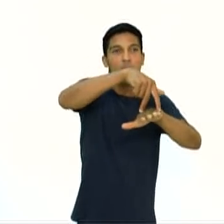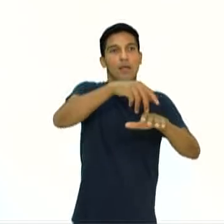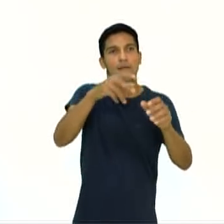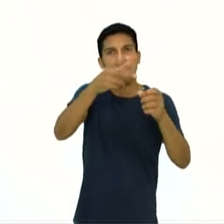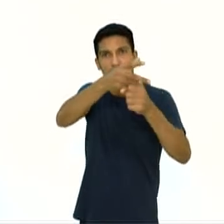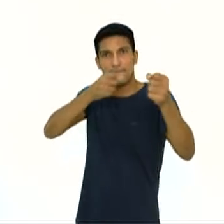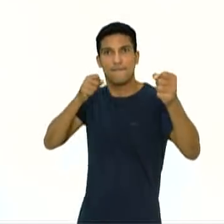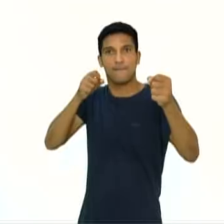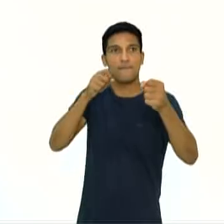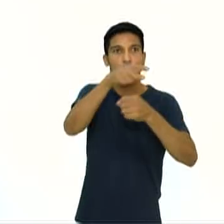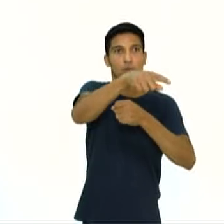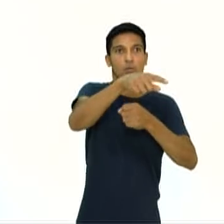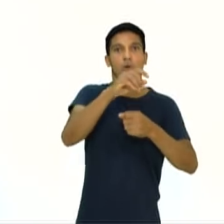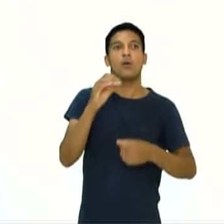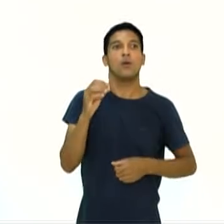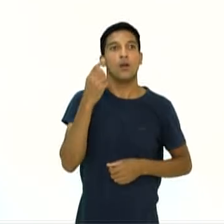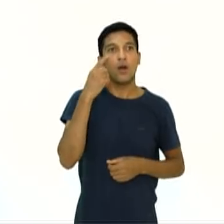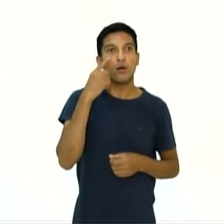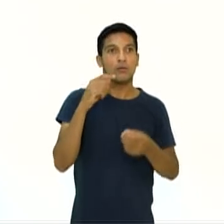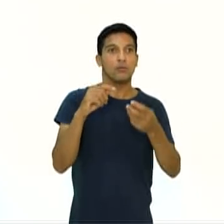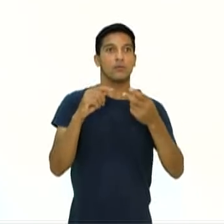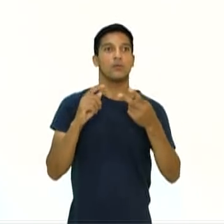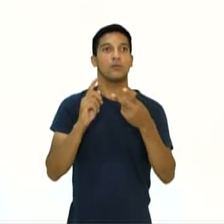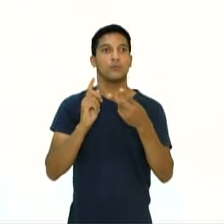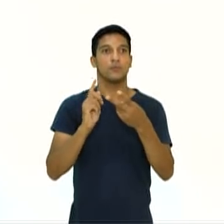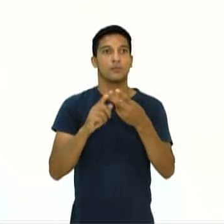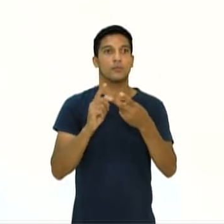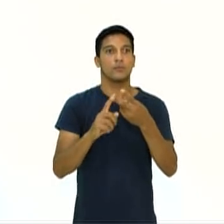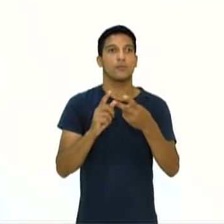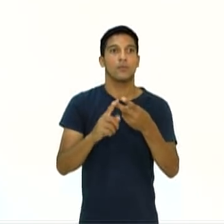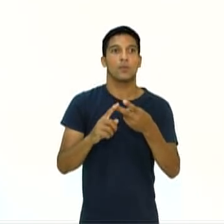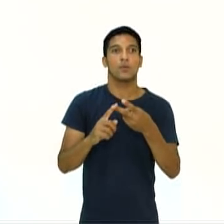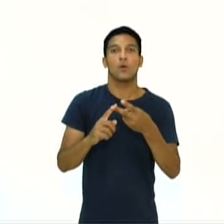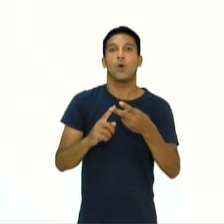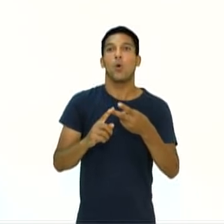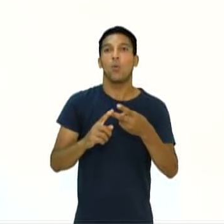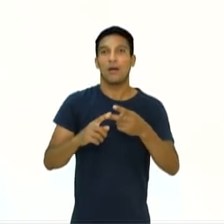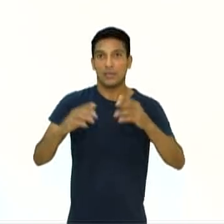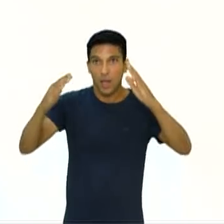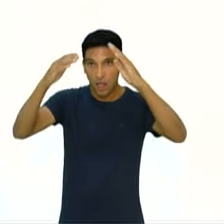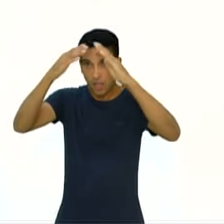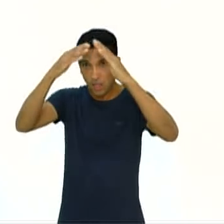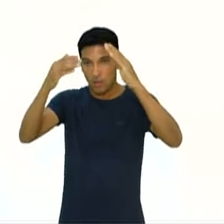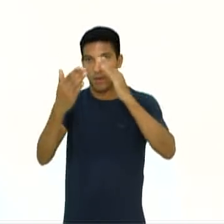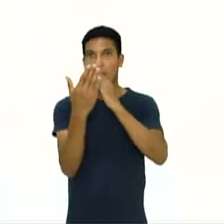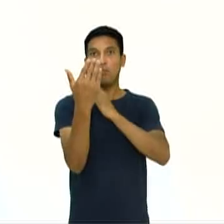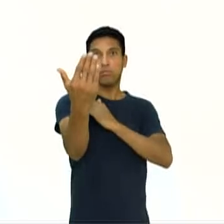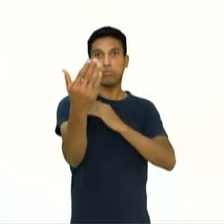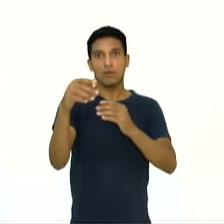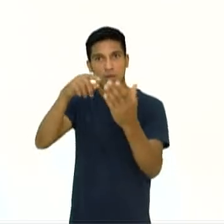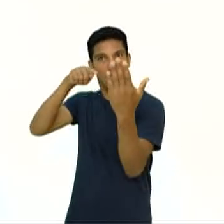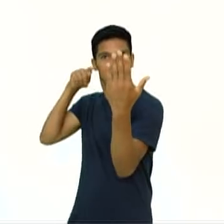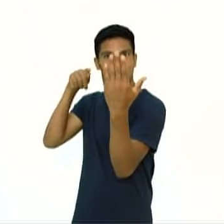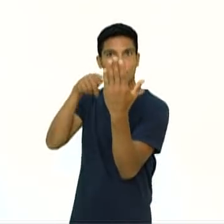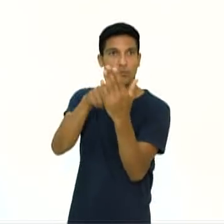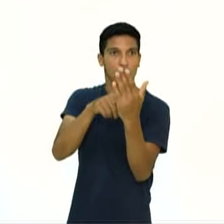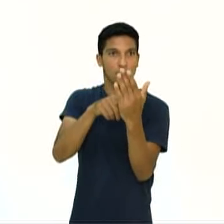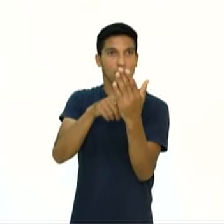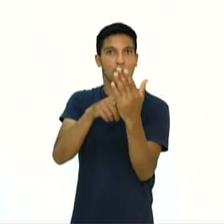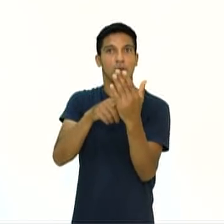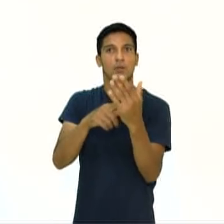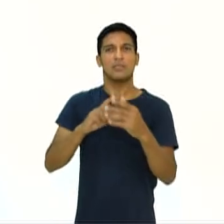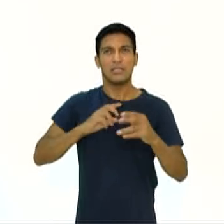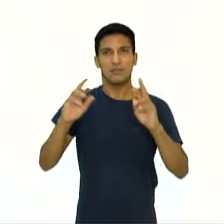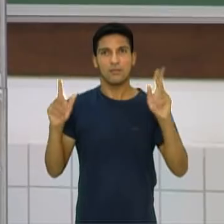irregular. Será que tem diferença de atirar em espaço aberto ou um espaço fechado? Com certeza sim,